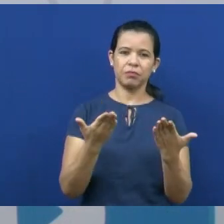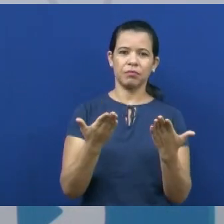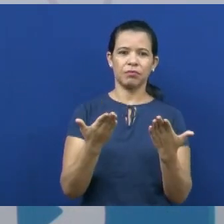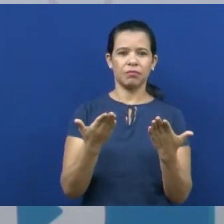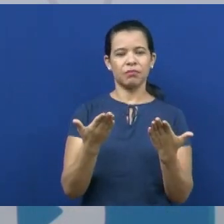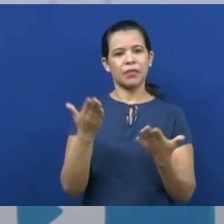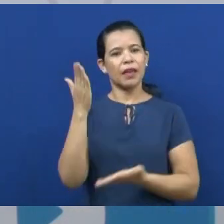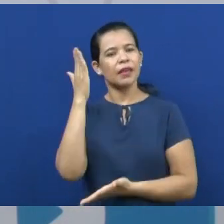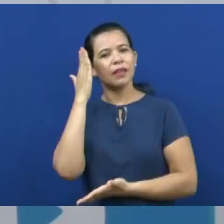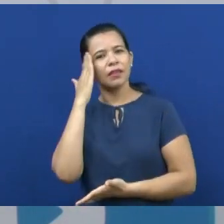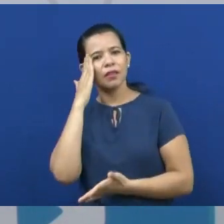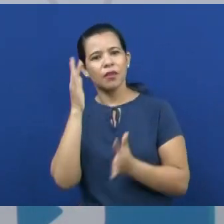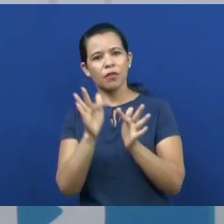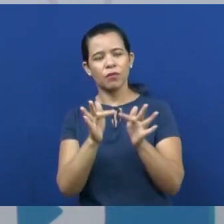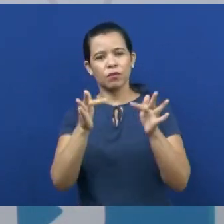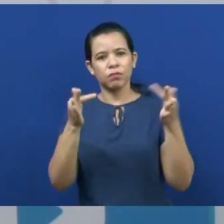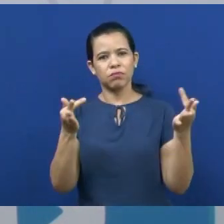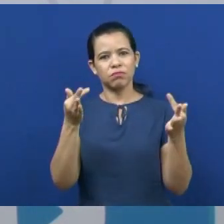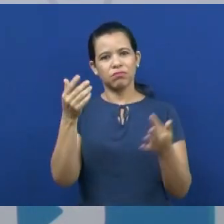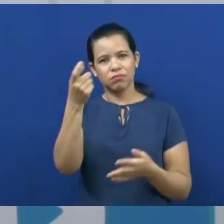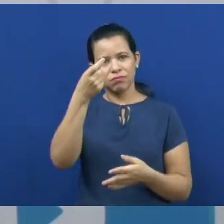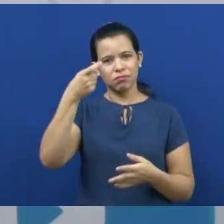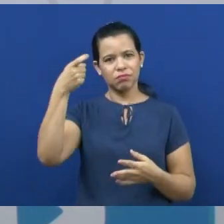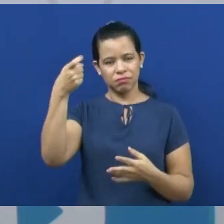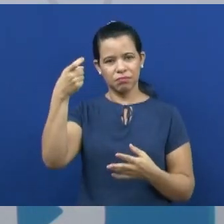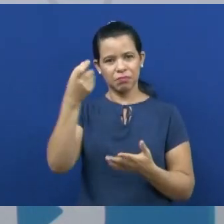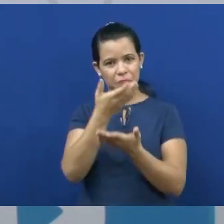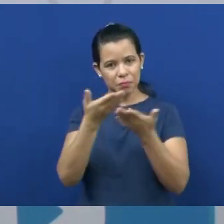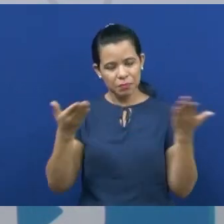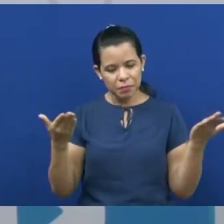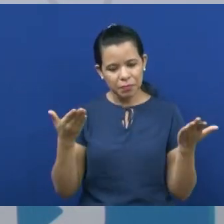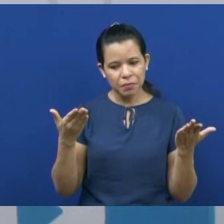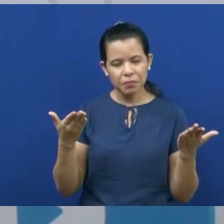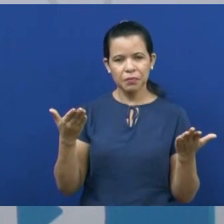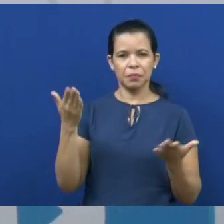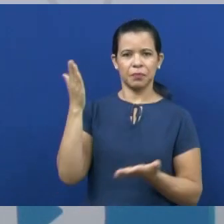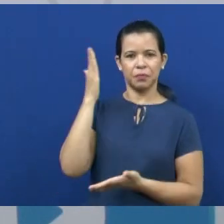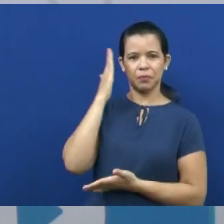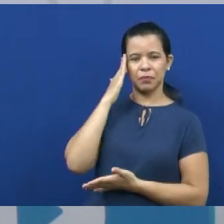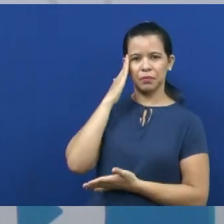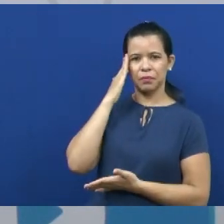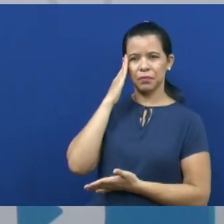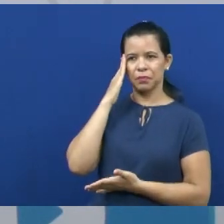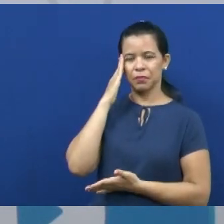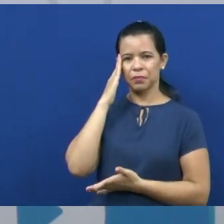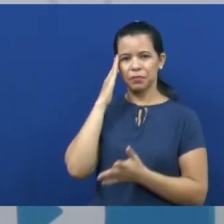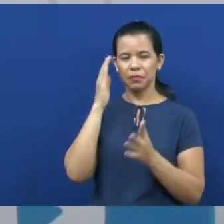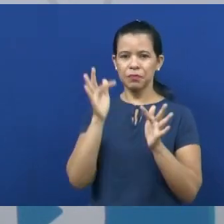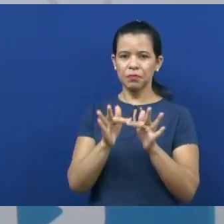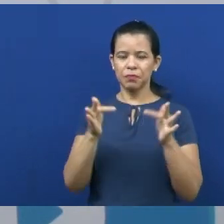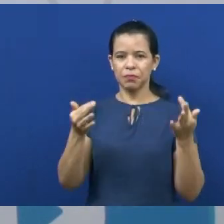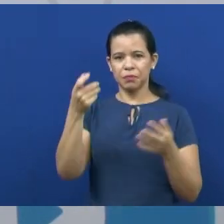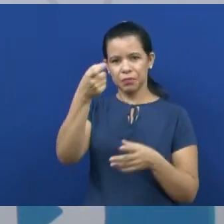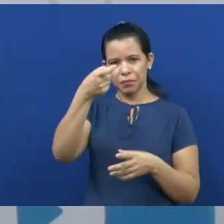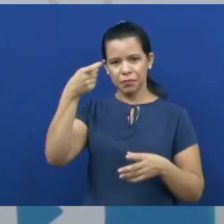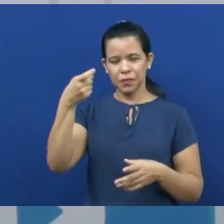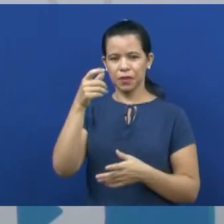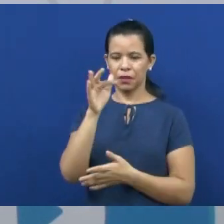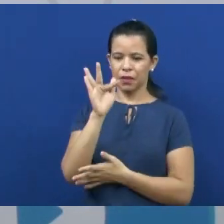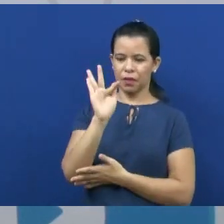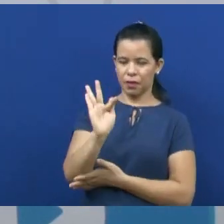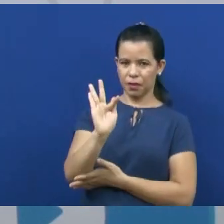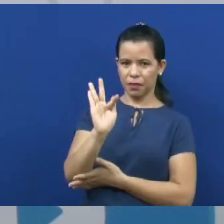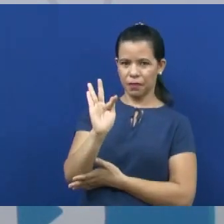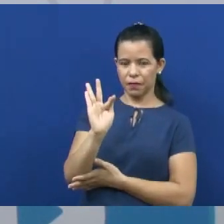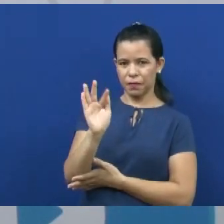a função exponencial. E aí vocês viram que o conceito de função exponencial é uma f de x